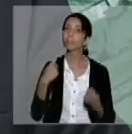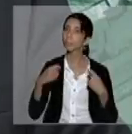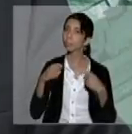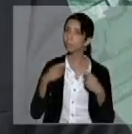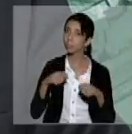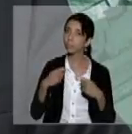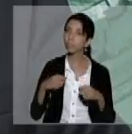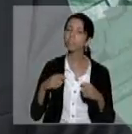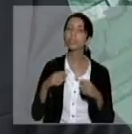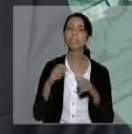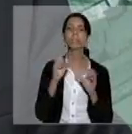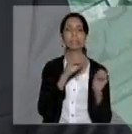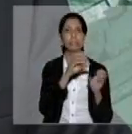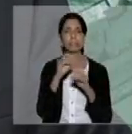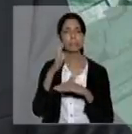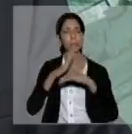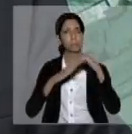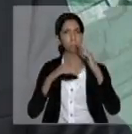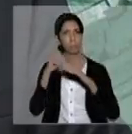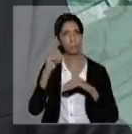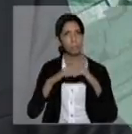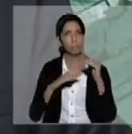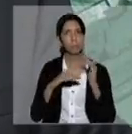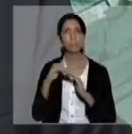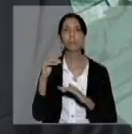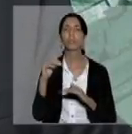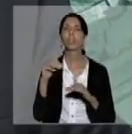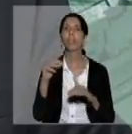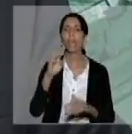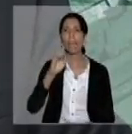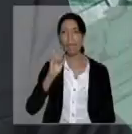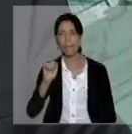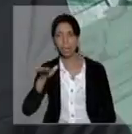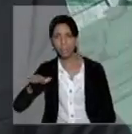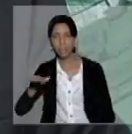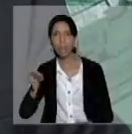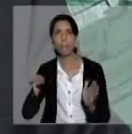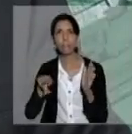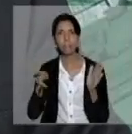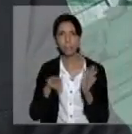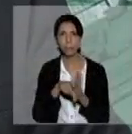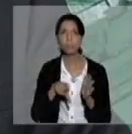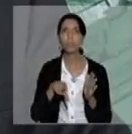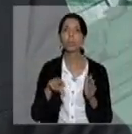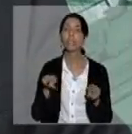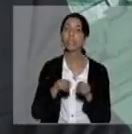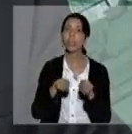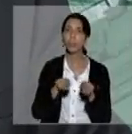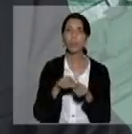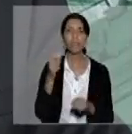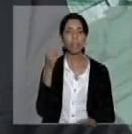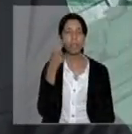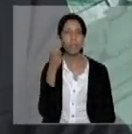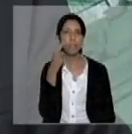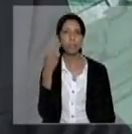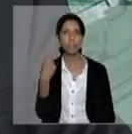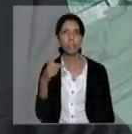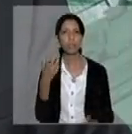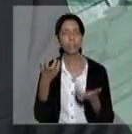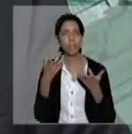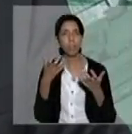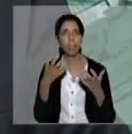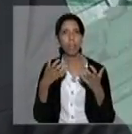precisa dar um ensino público de qualidade, isso vem no ensino infantil e no ensino fundamental, mas criar também a perspectiva do ensino